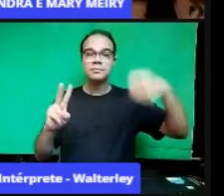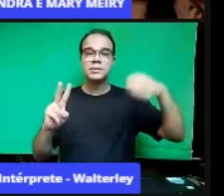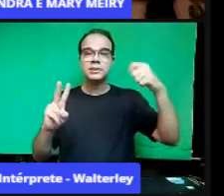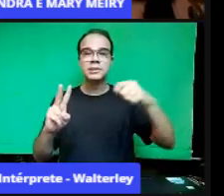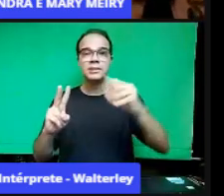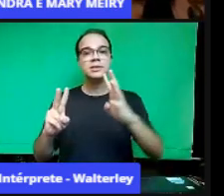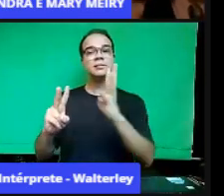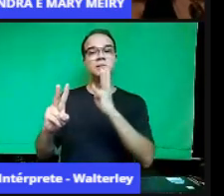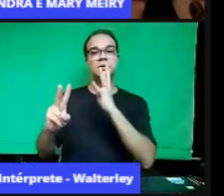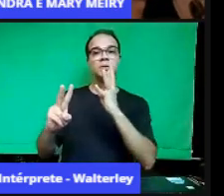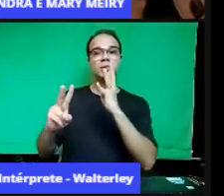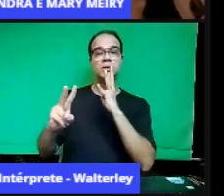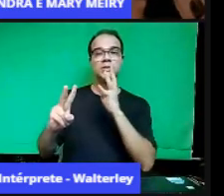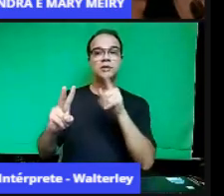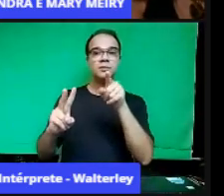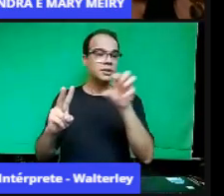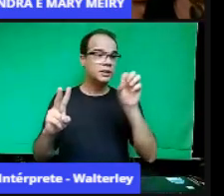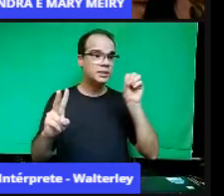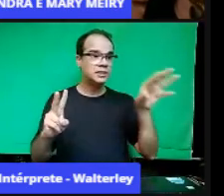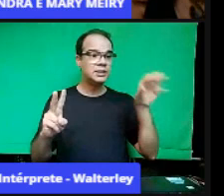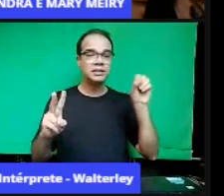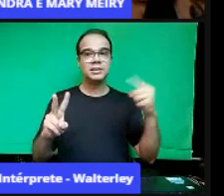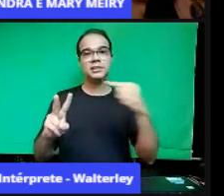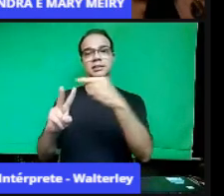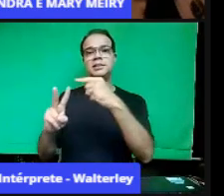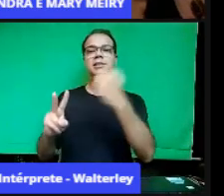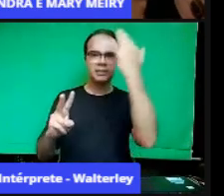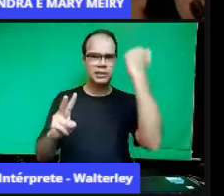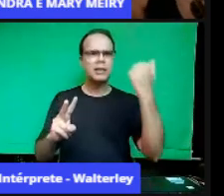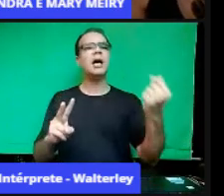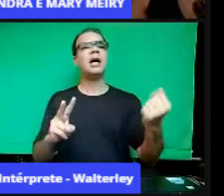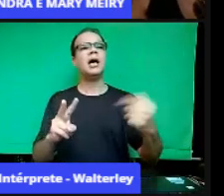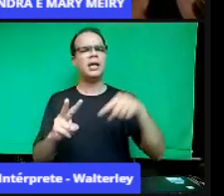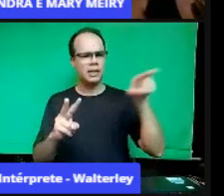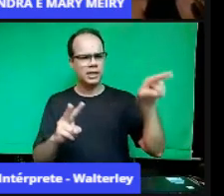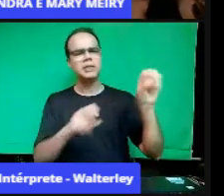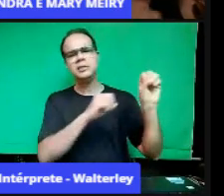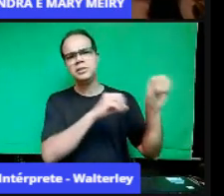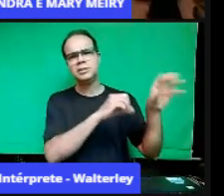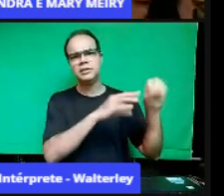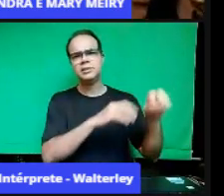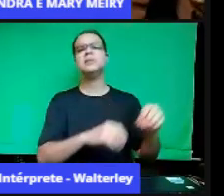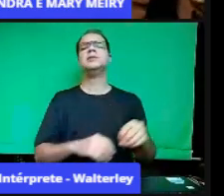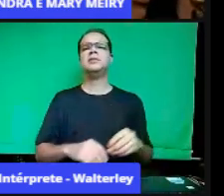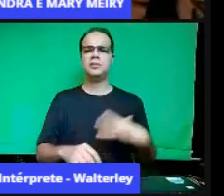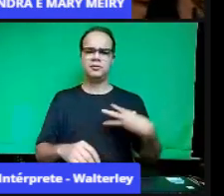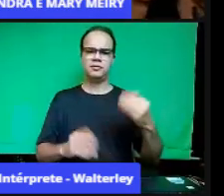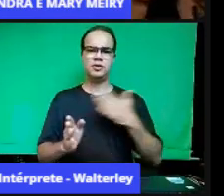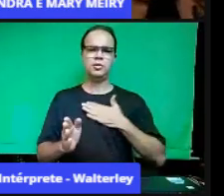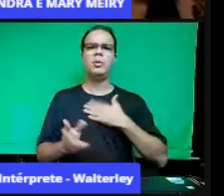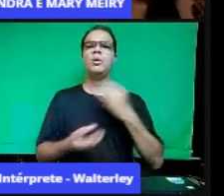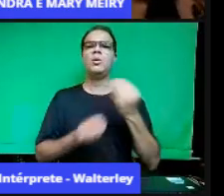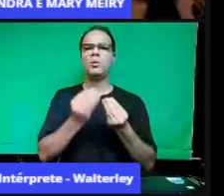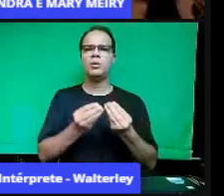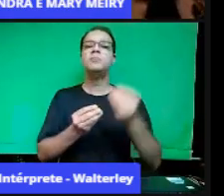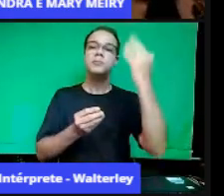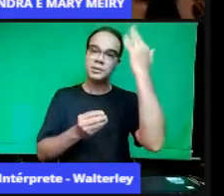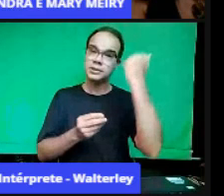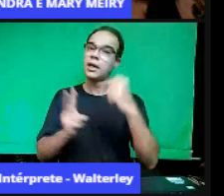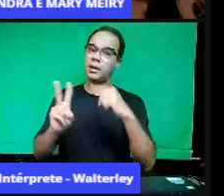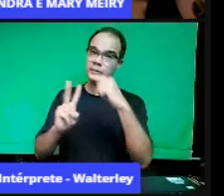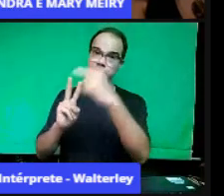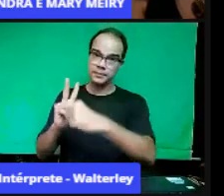estar na possibilidade de acesso dos pais. Como a Sandra falou, eles têm o direito de conhecer